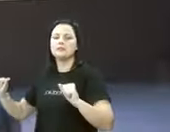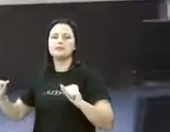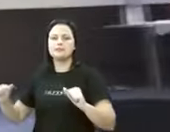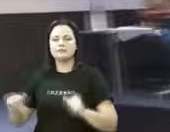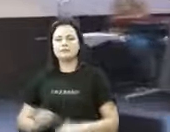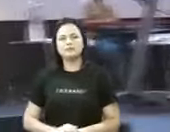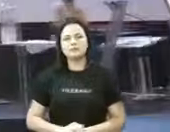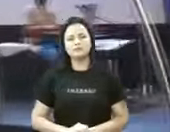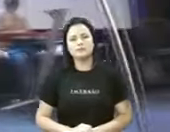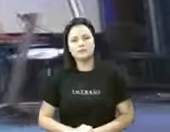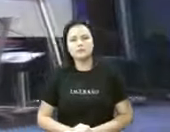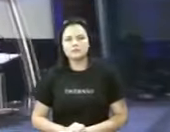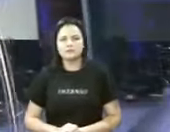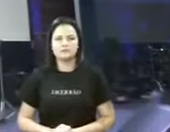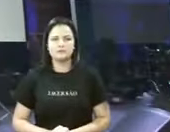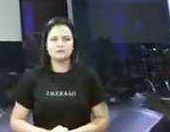área.